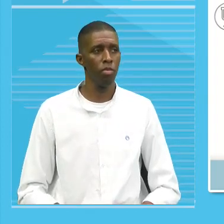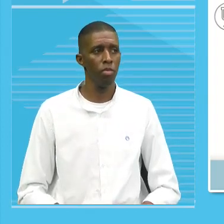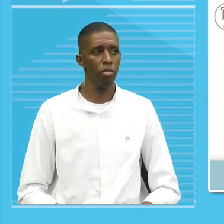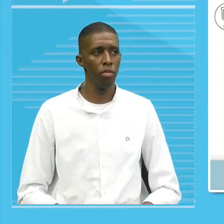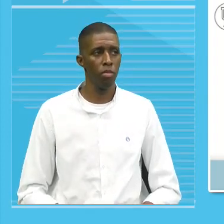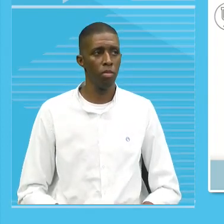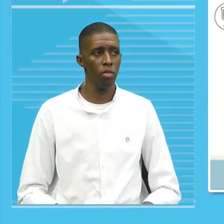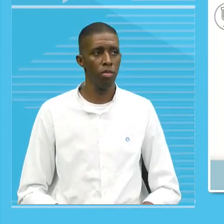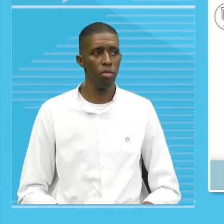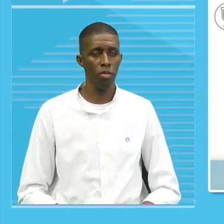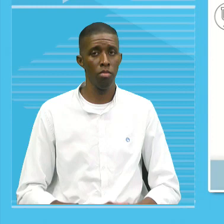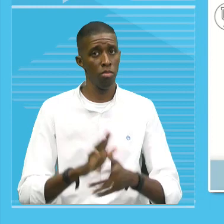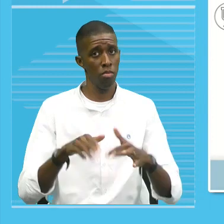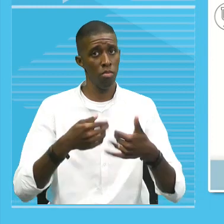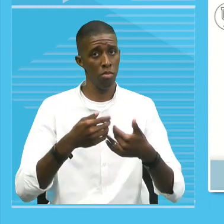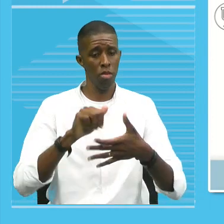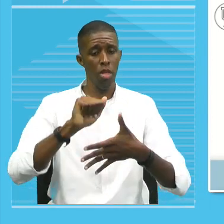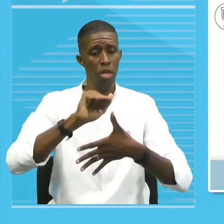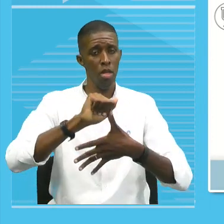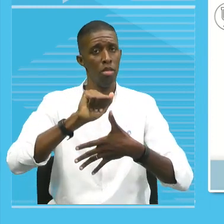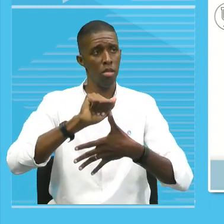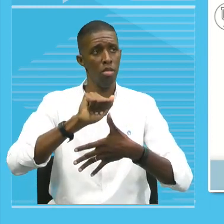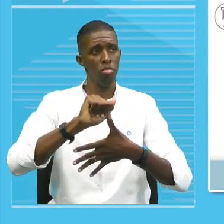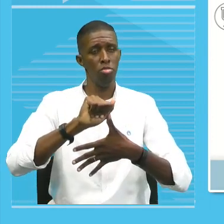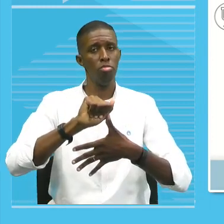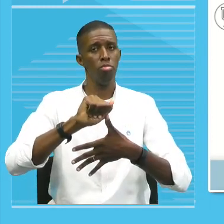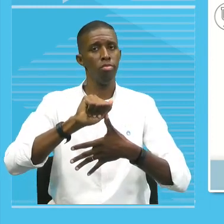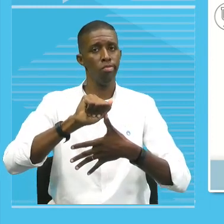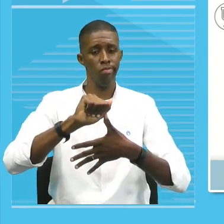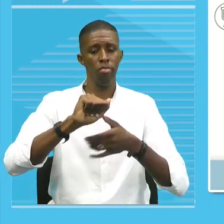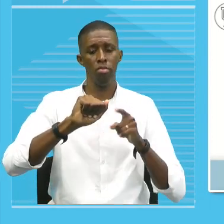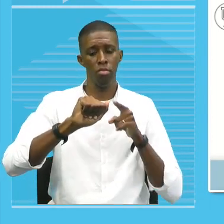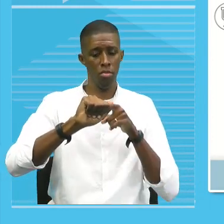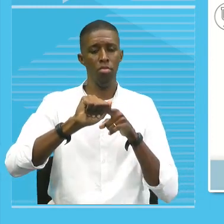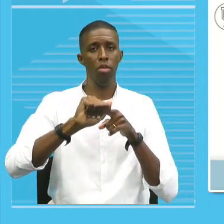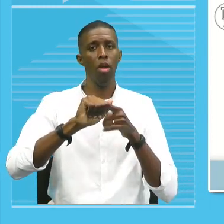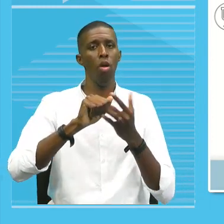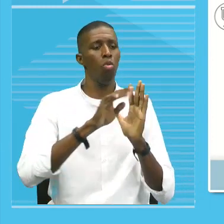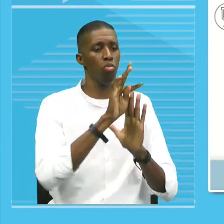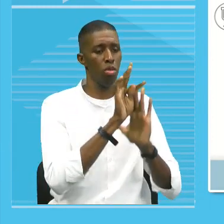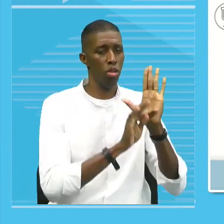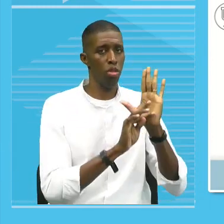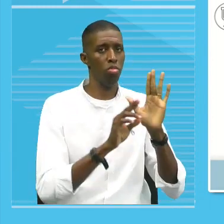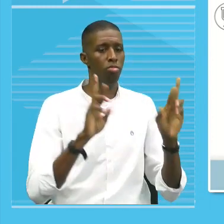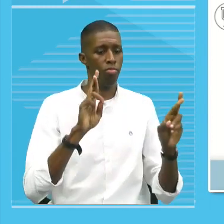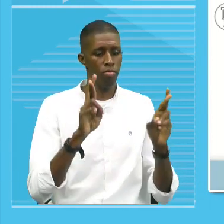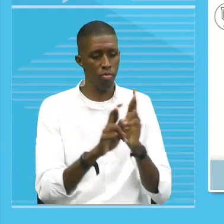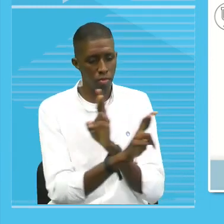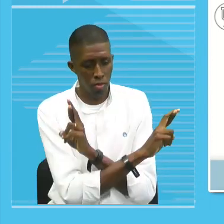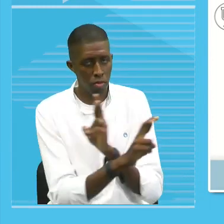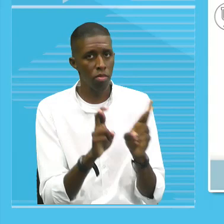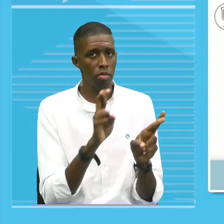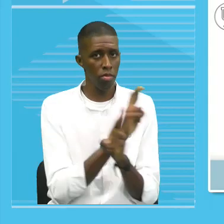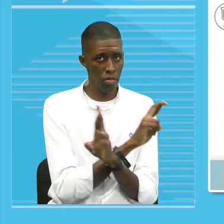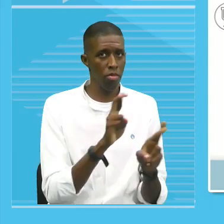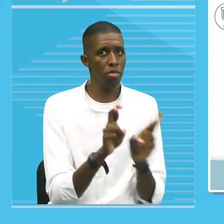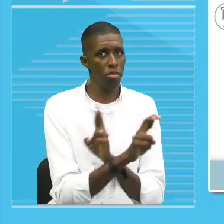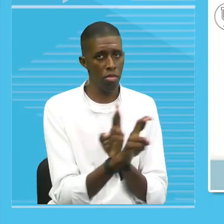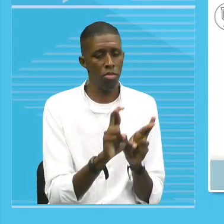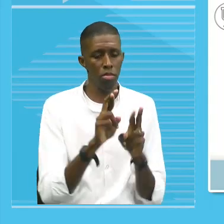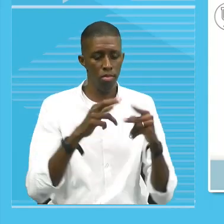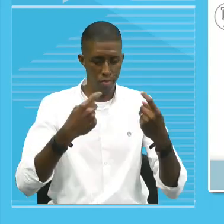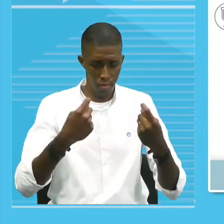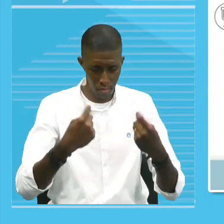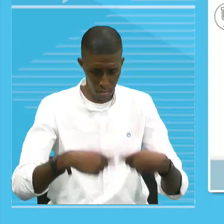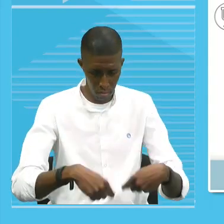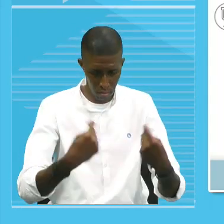a letra A o texto tem que explicar tem que falar conceitual que é reciclagem